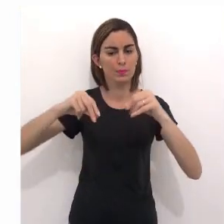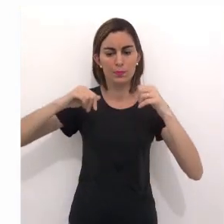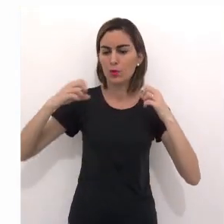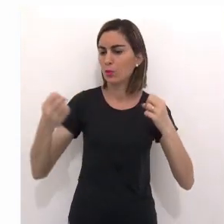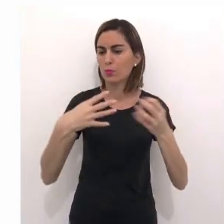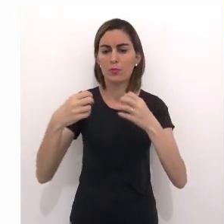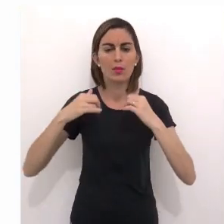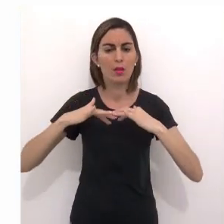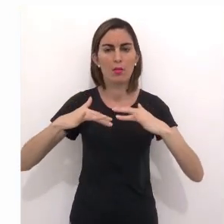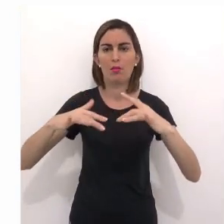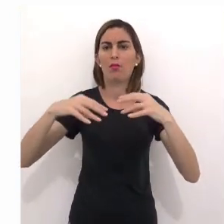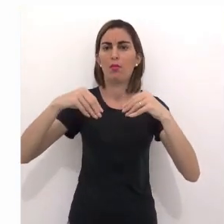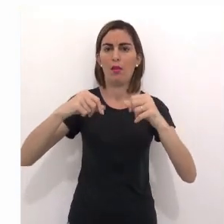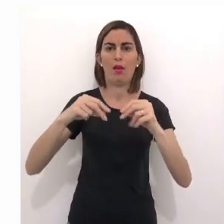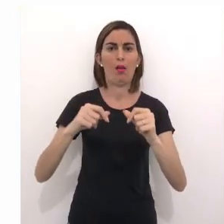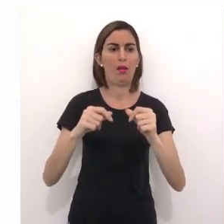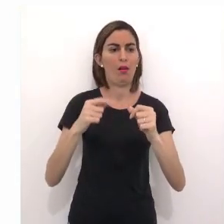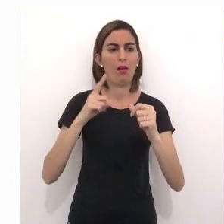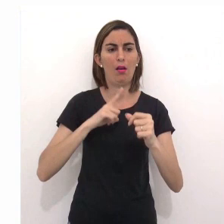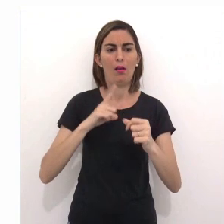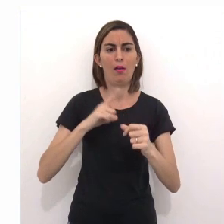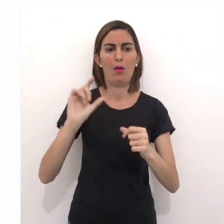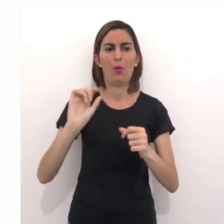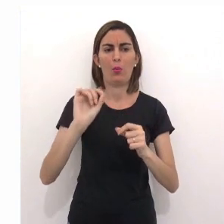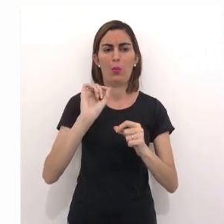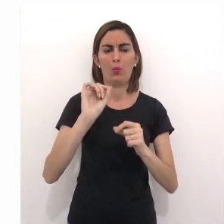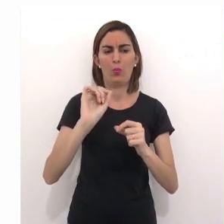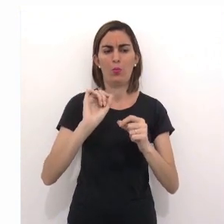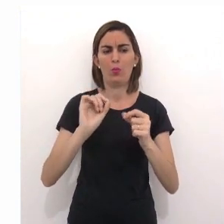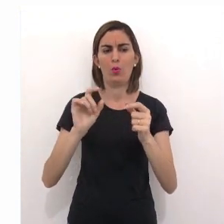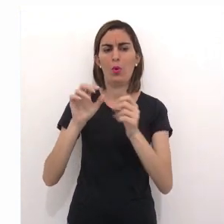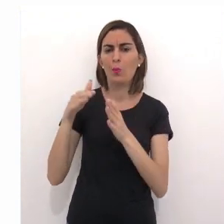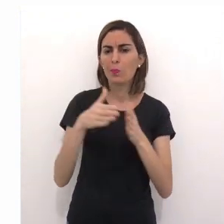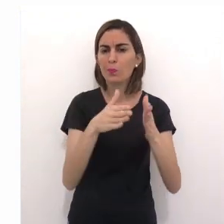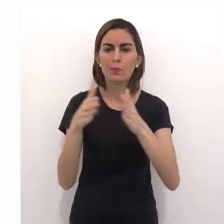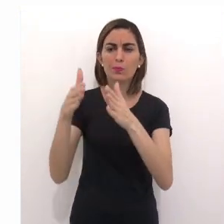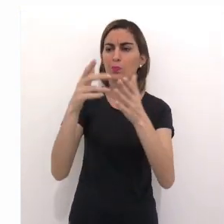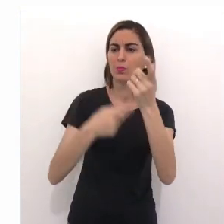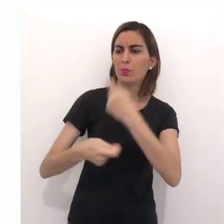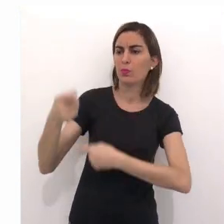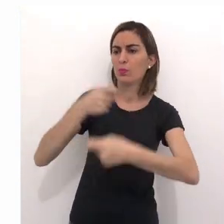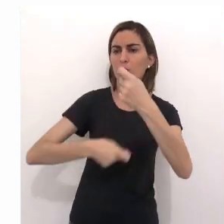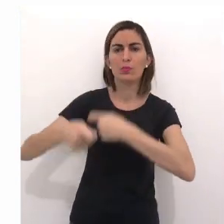terras, era o de estabelecer novas rotas comerciais.